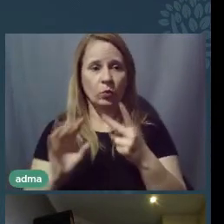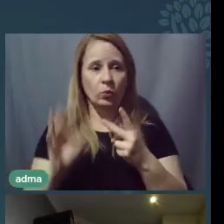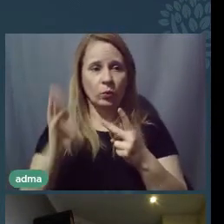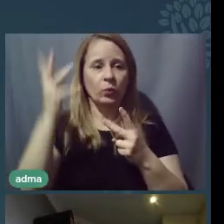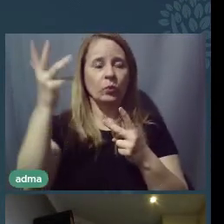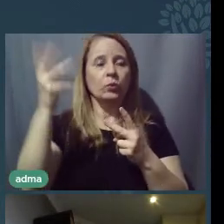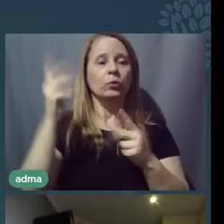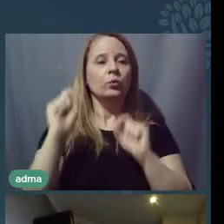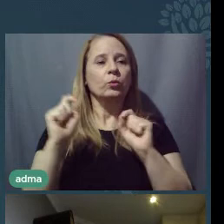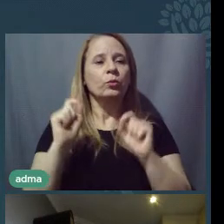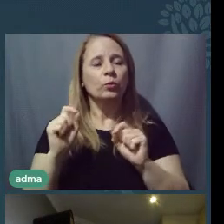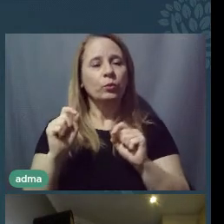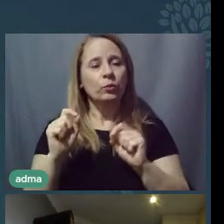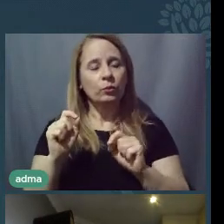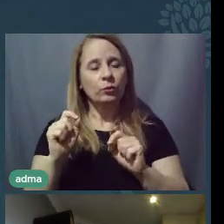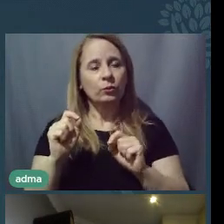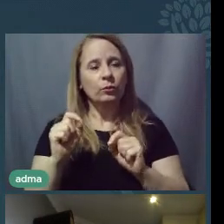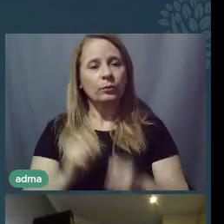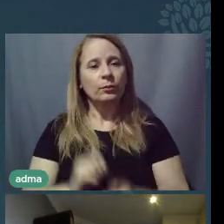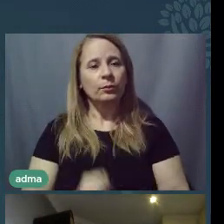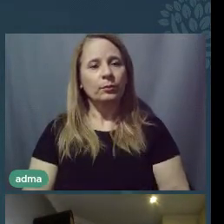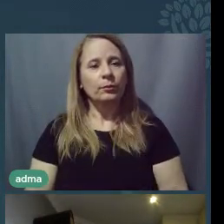extremamente importante, que é o momento